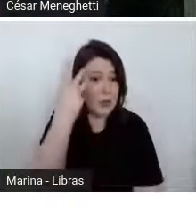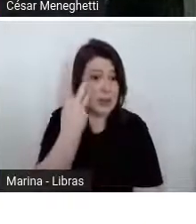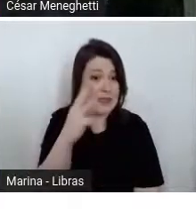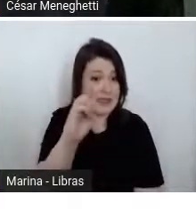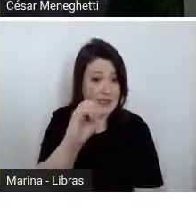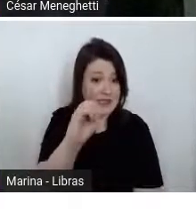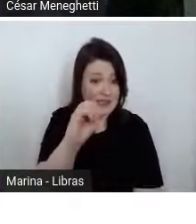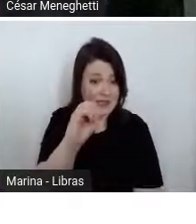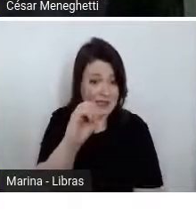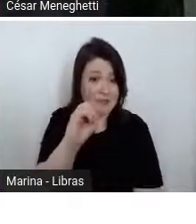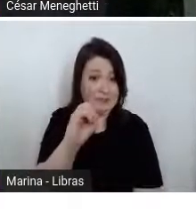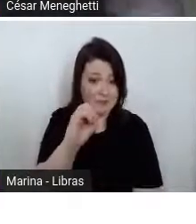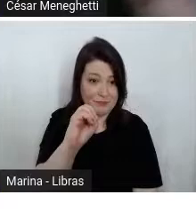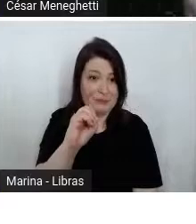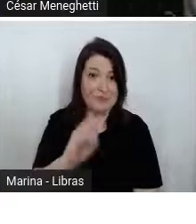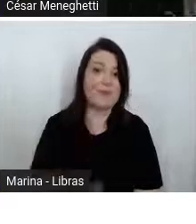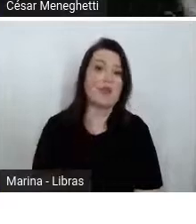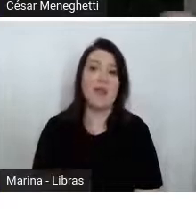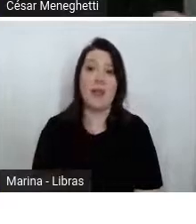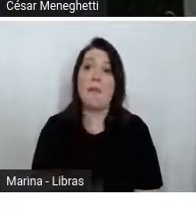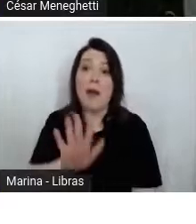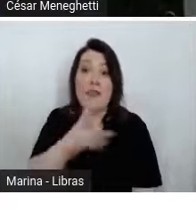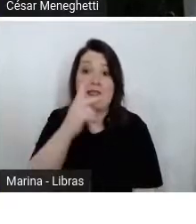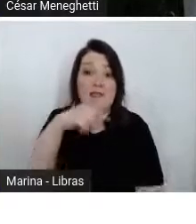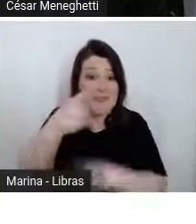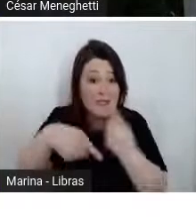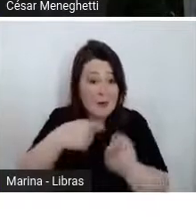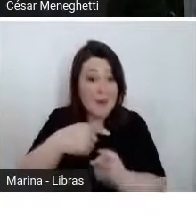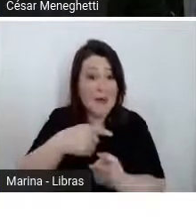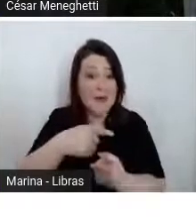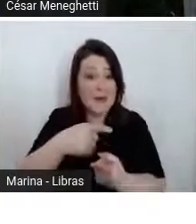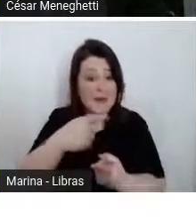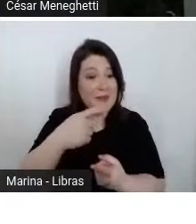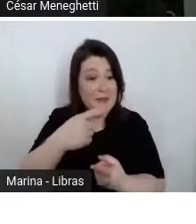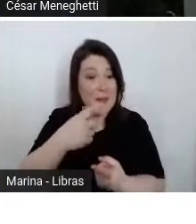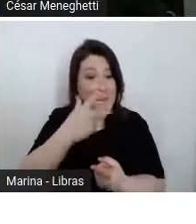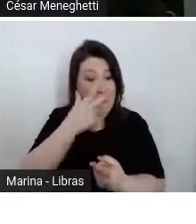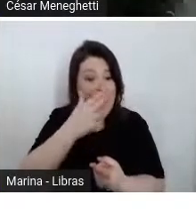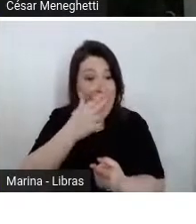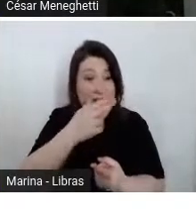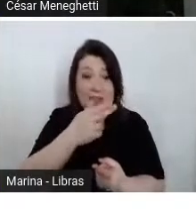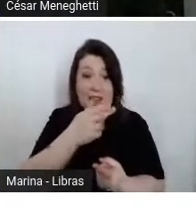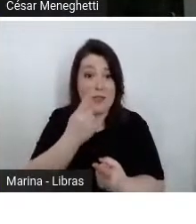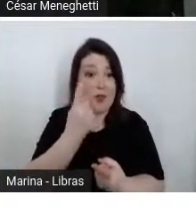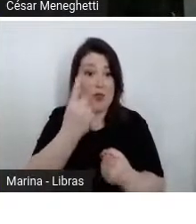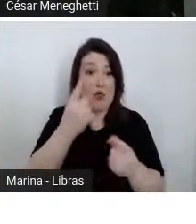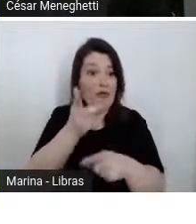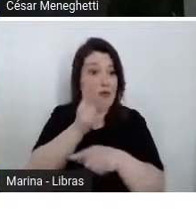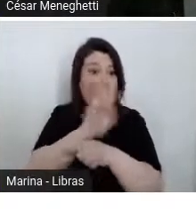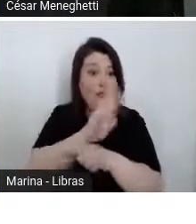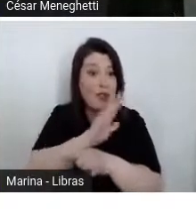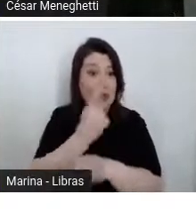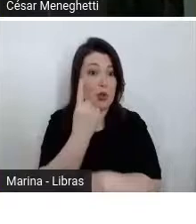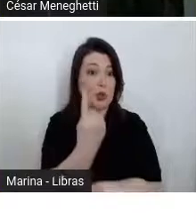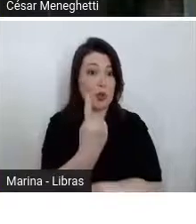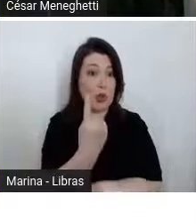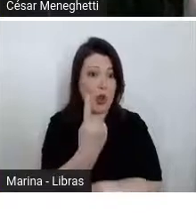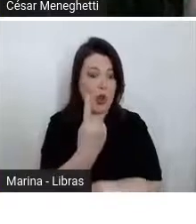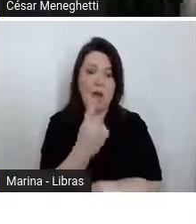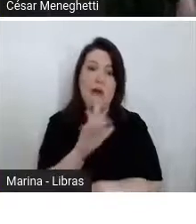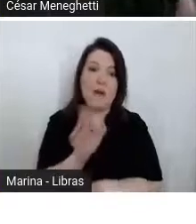eles estavam no mesmo. Parecia que fosse um único enquadramento de 40 minutos,